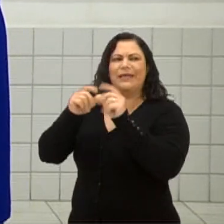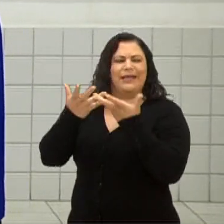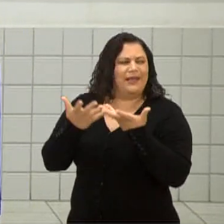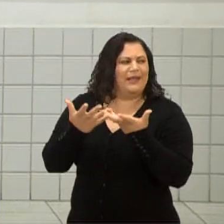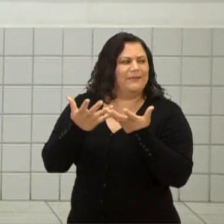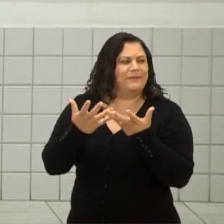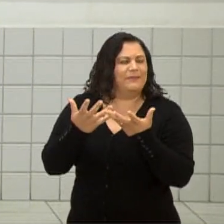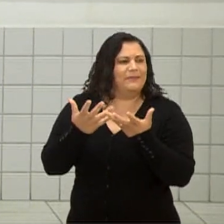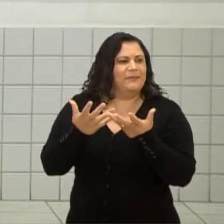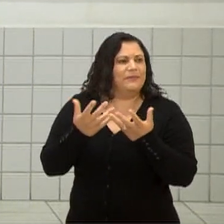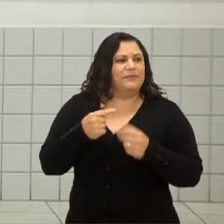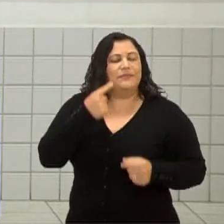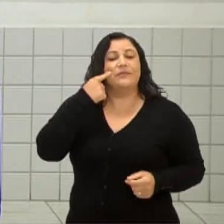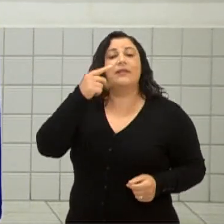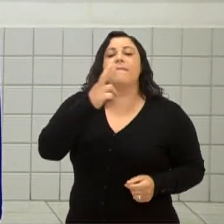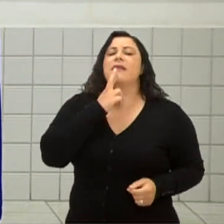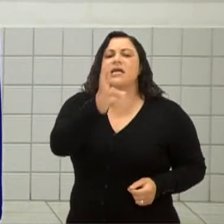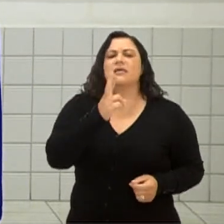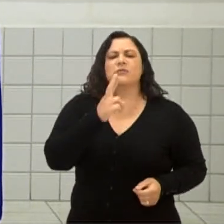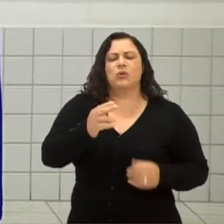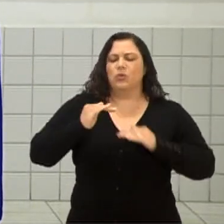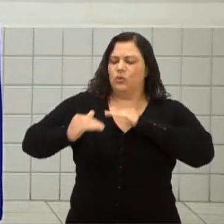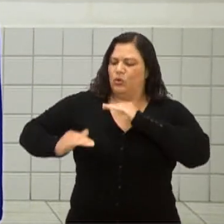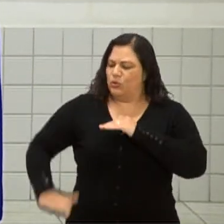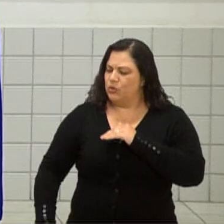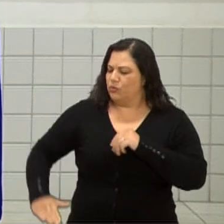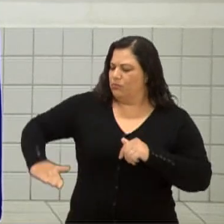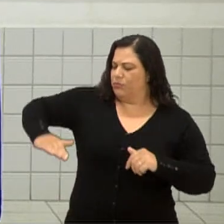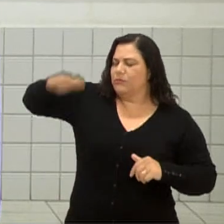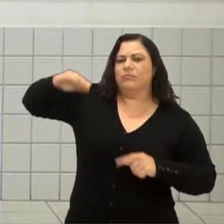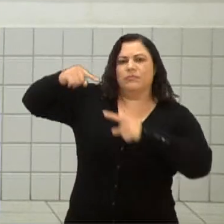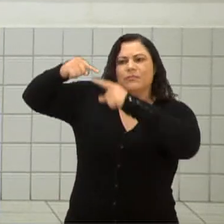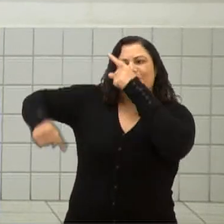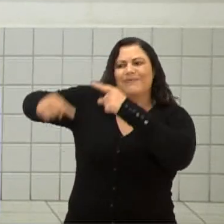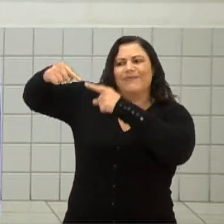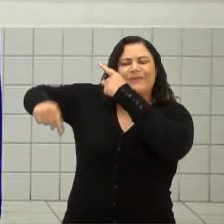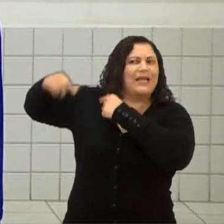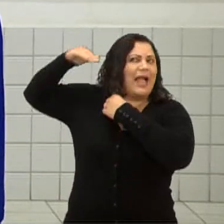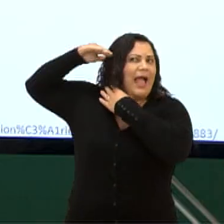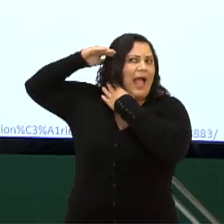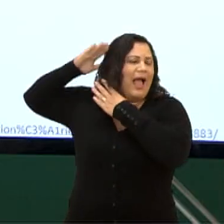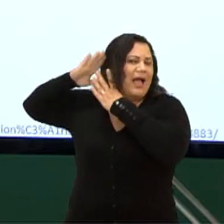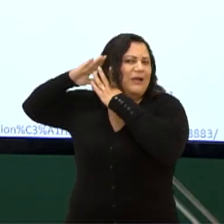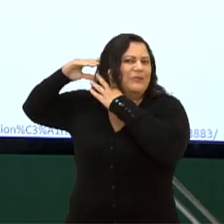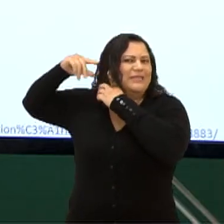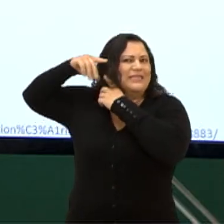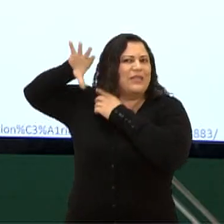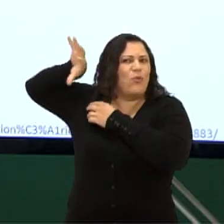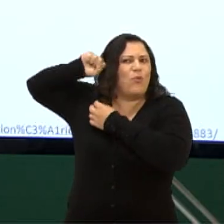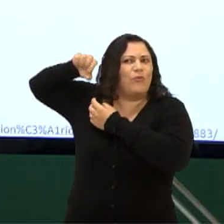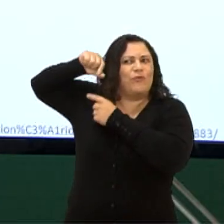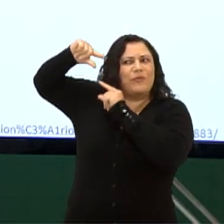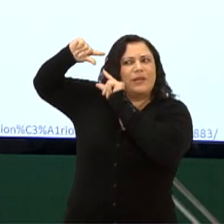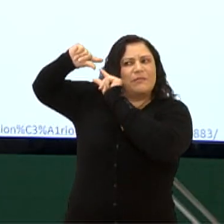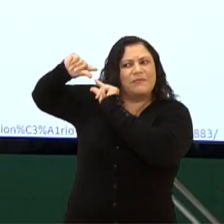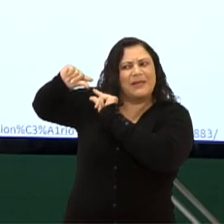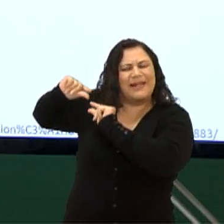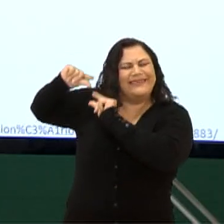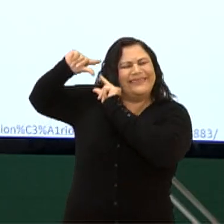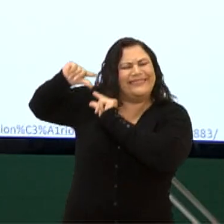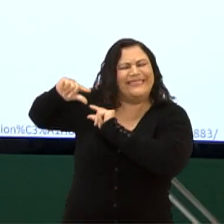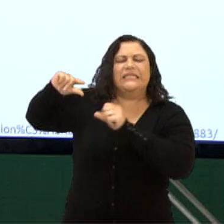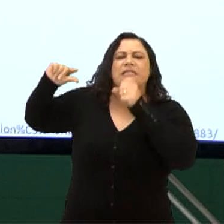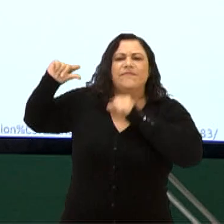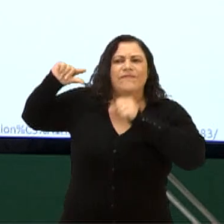Fabiano, me responde, por favor. A gente cresce e vai perdendo a audição? Vai. Então, conforme nós vamos envelhecendo, nós perdemos um